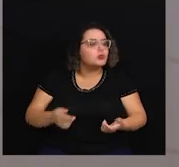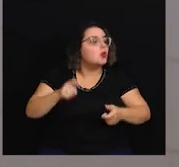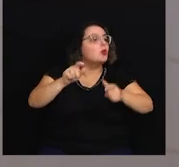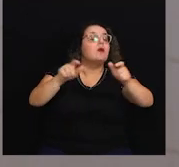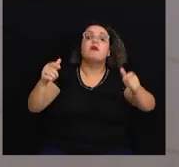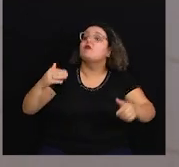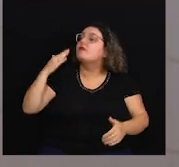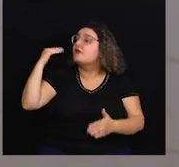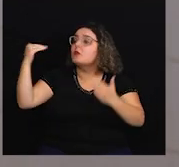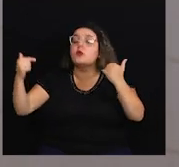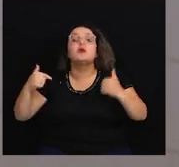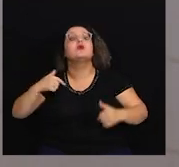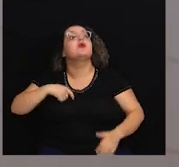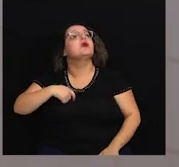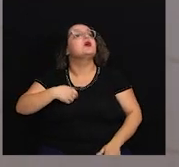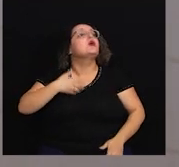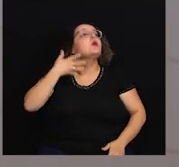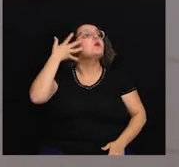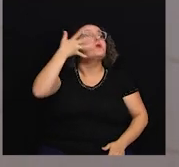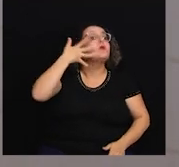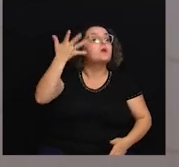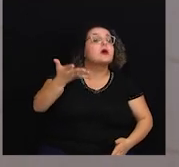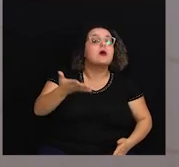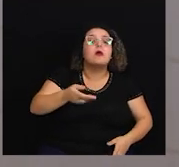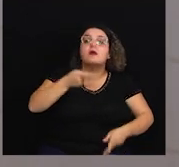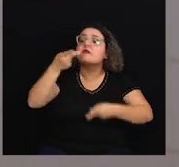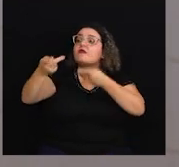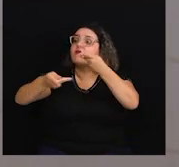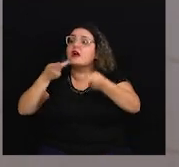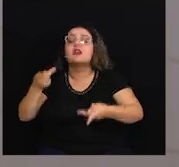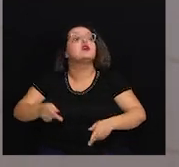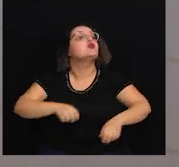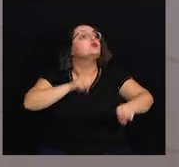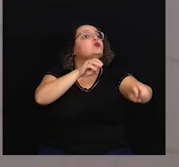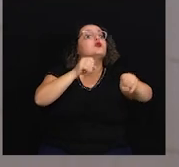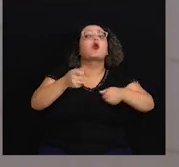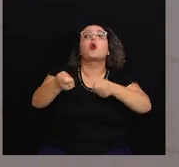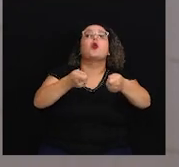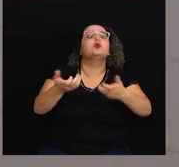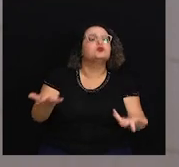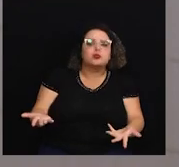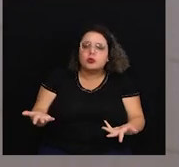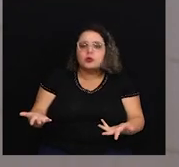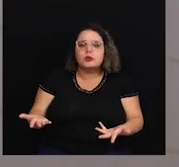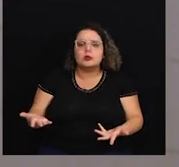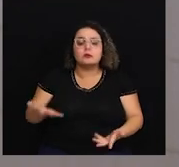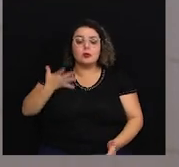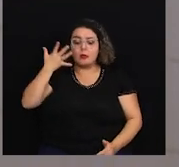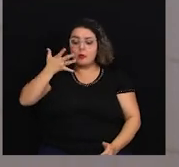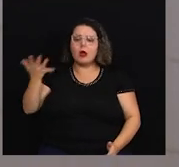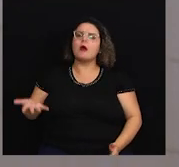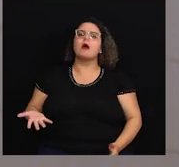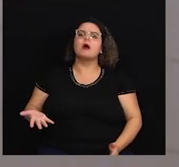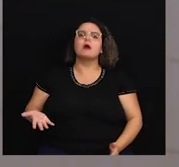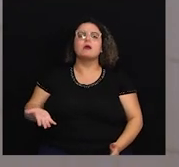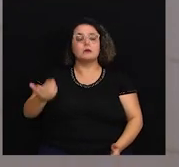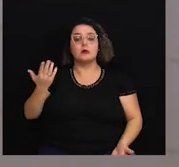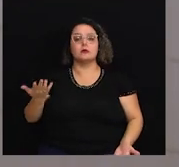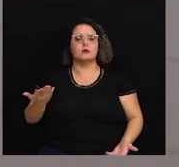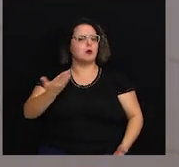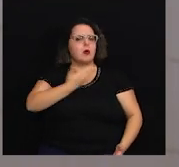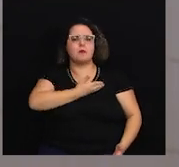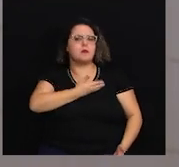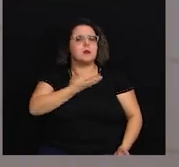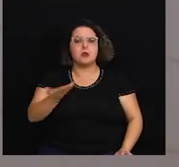traje traje buscar Tomando café com o ar você embaixo da vai state vamos lá vamos comigo